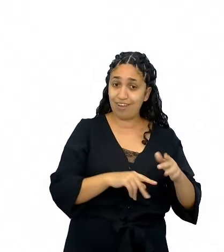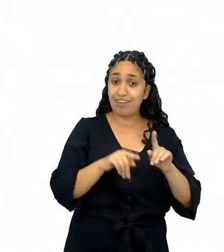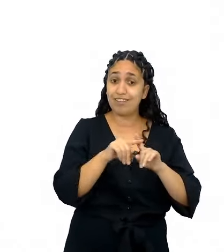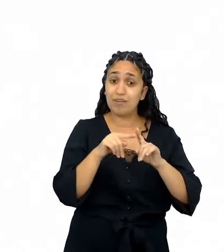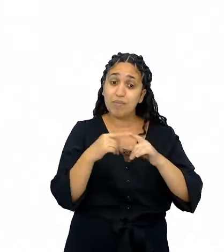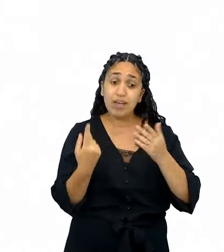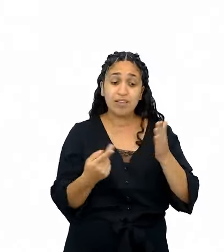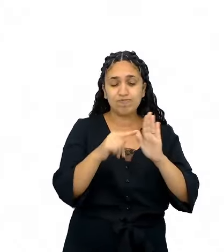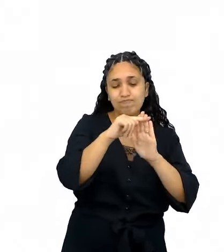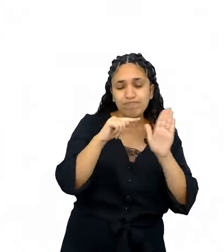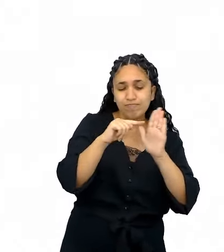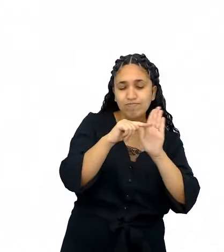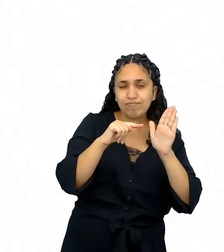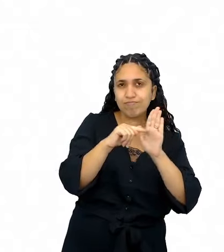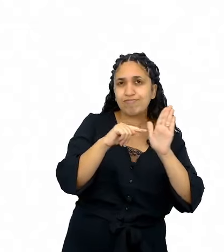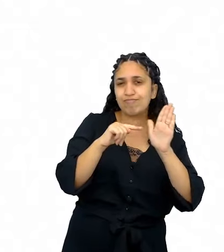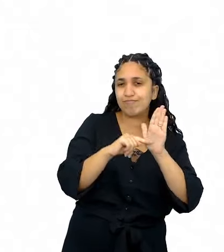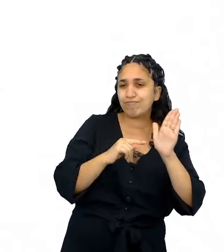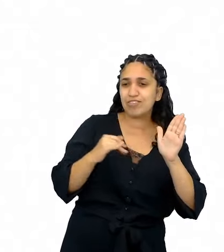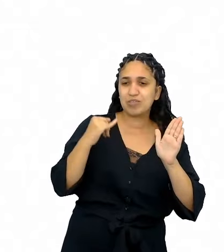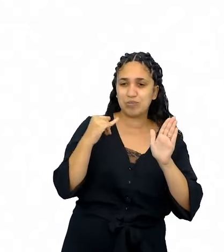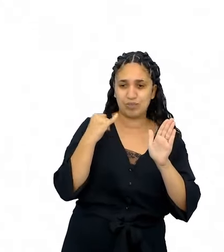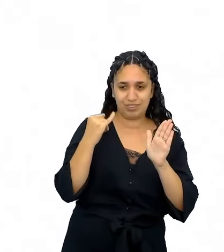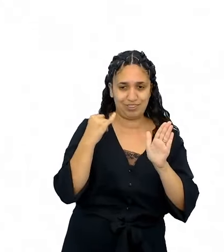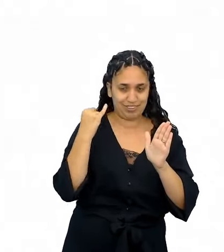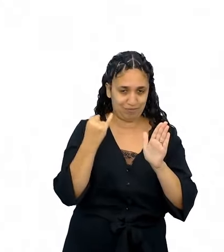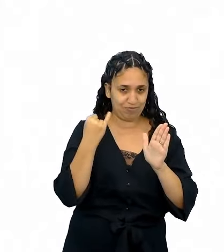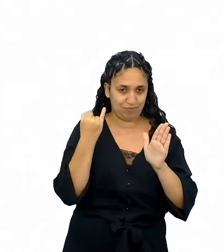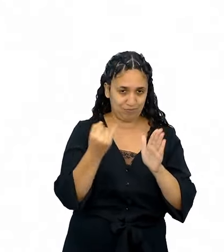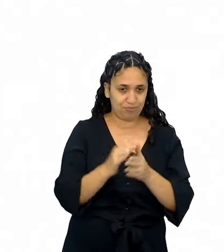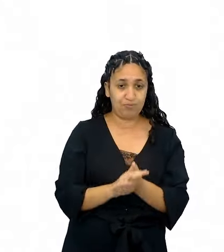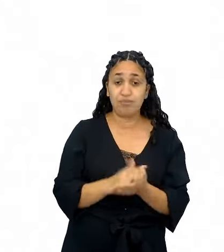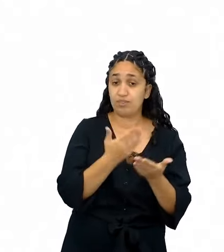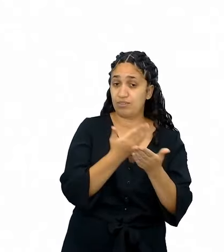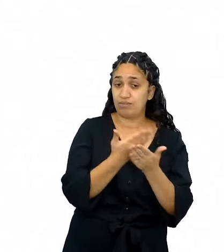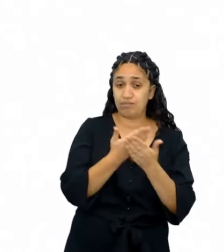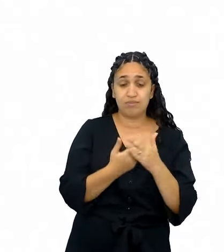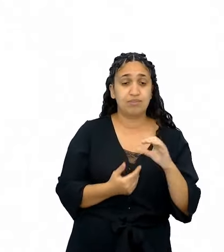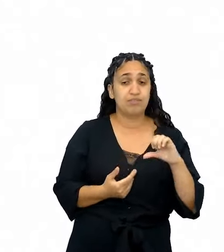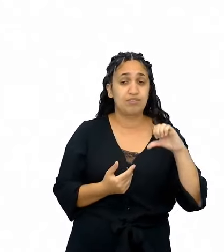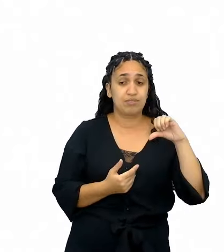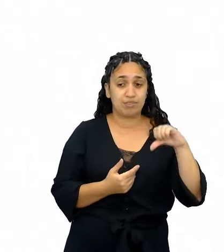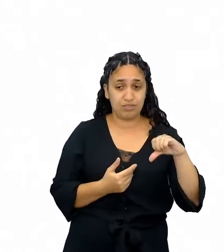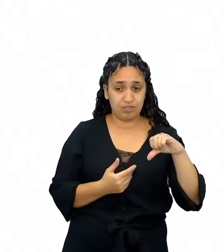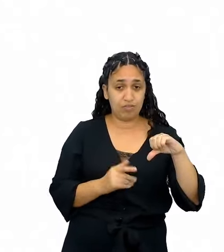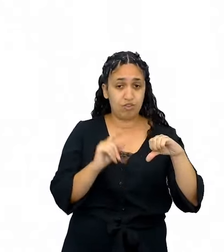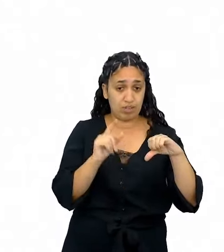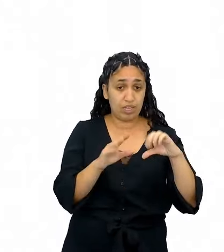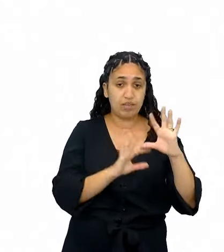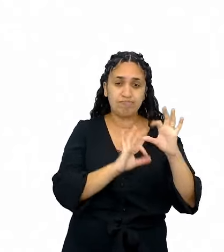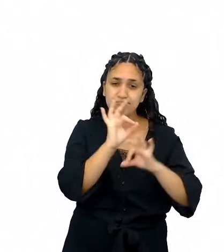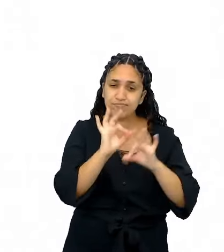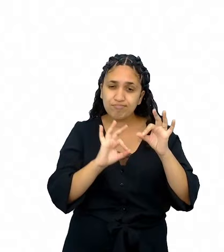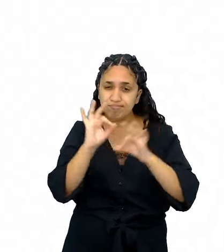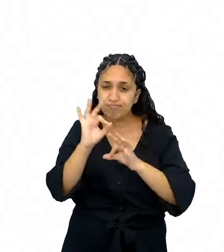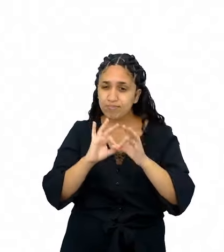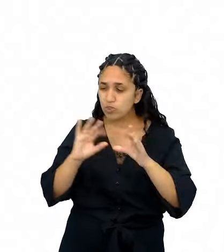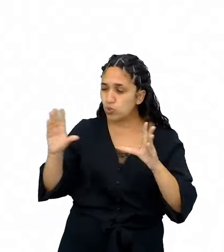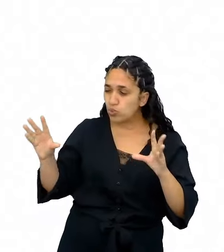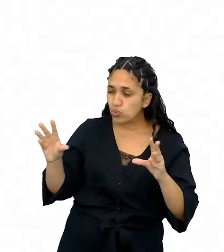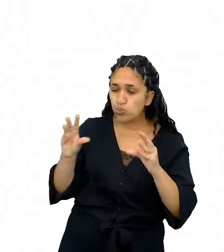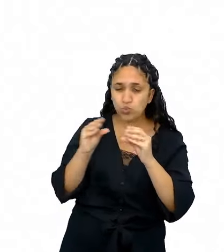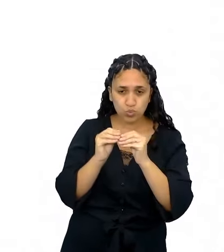produzindo resumos a partir do texto e das anotações. Então, é uma atividade, mas eles